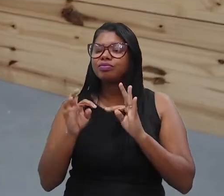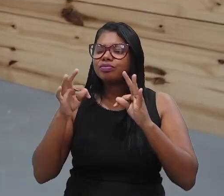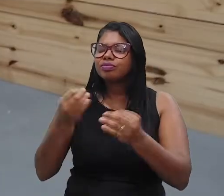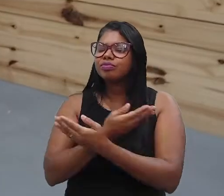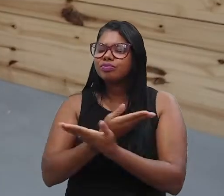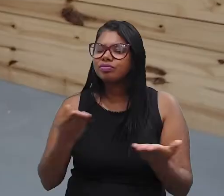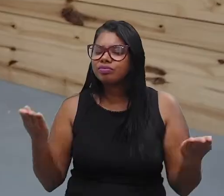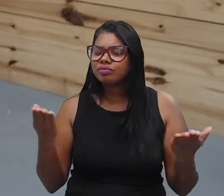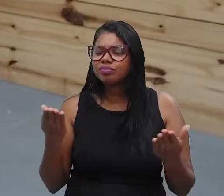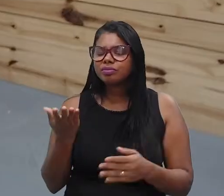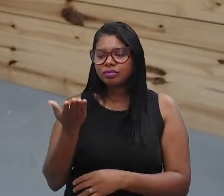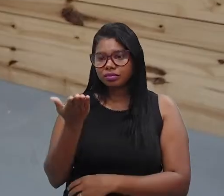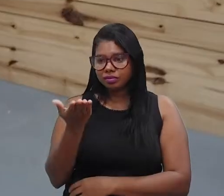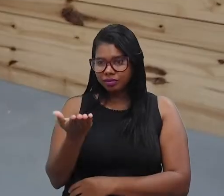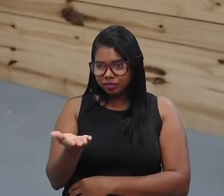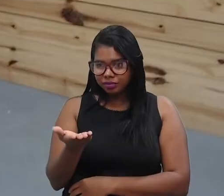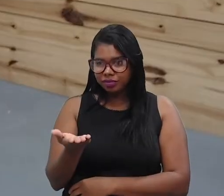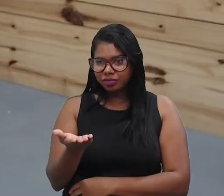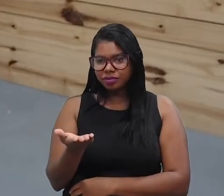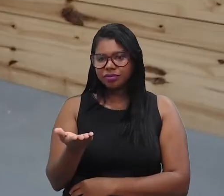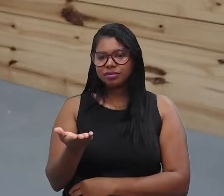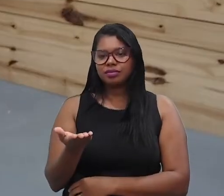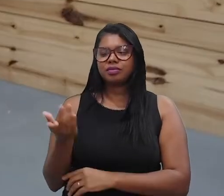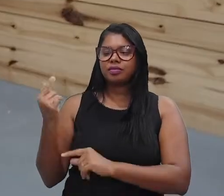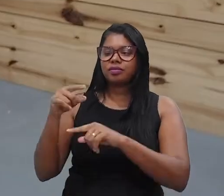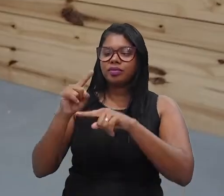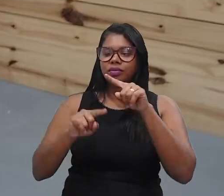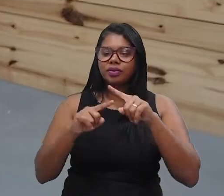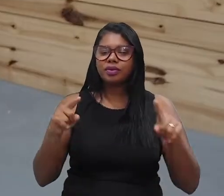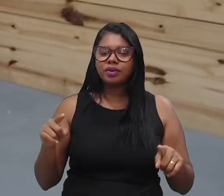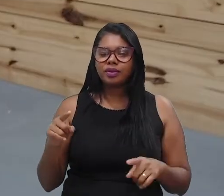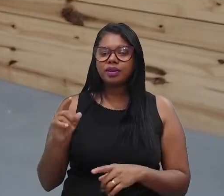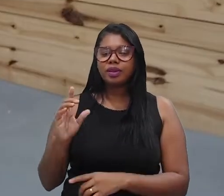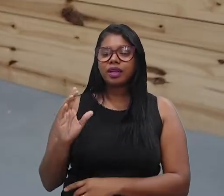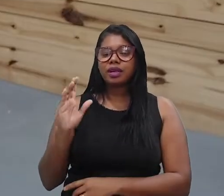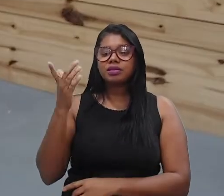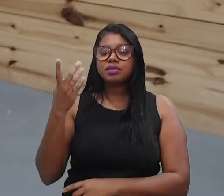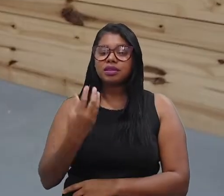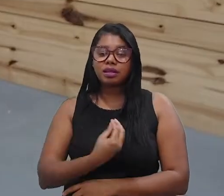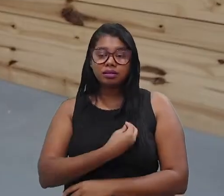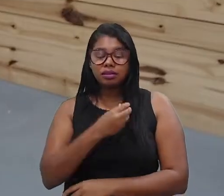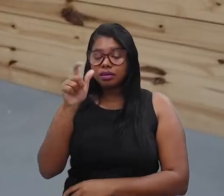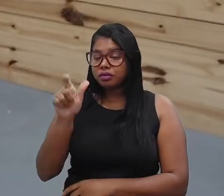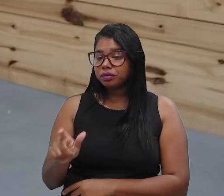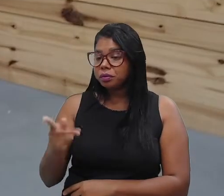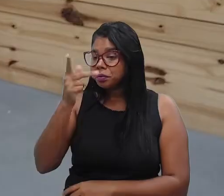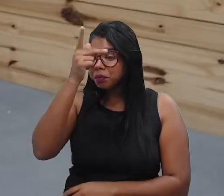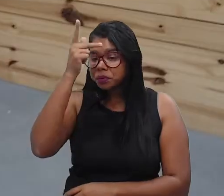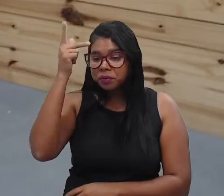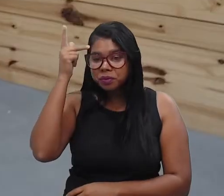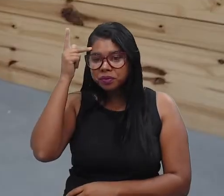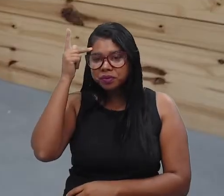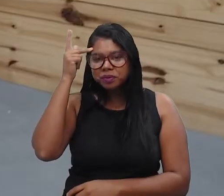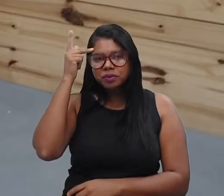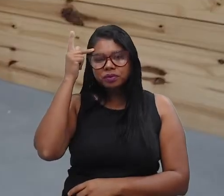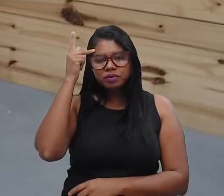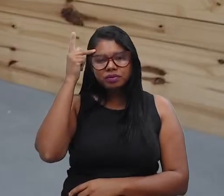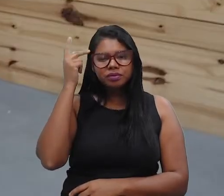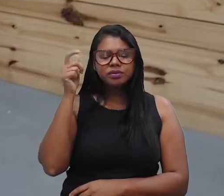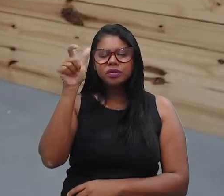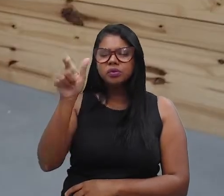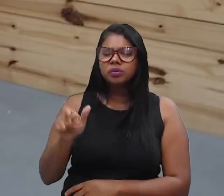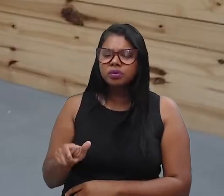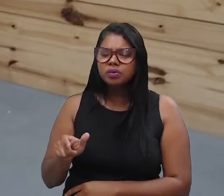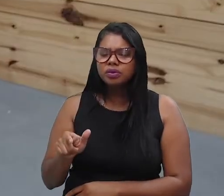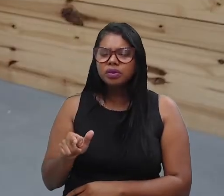você gera aqui como produto é o resultado na vida de alguém. Então, estar por dentro do que é o cliente, do